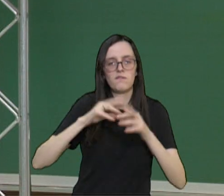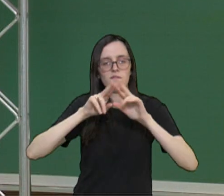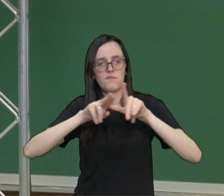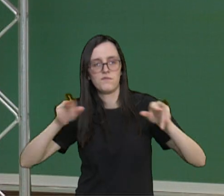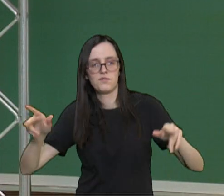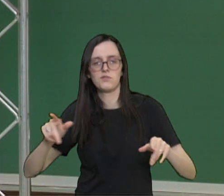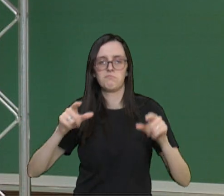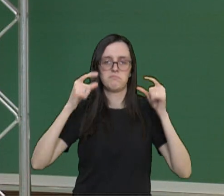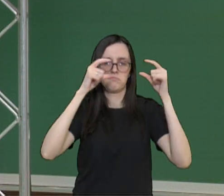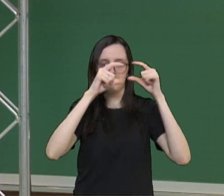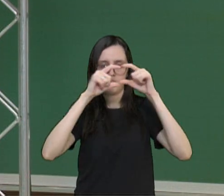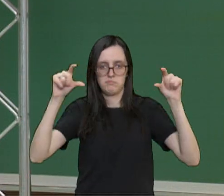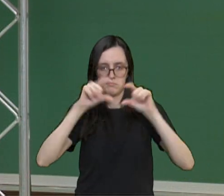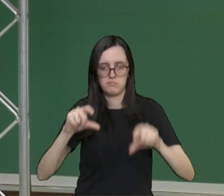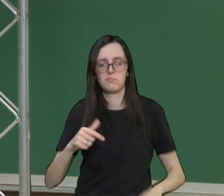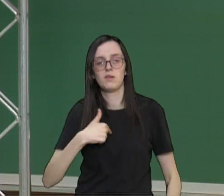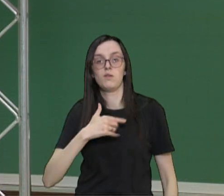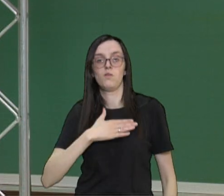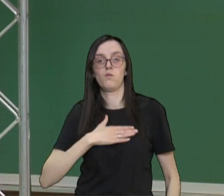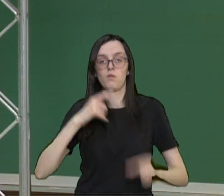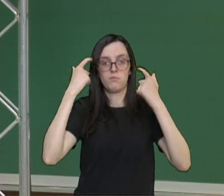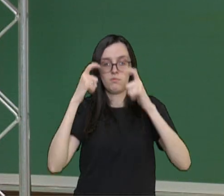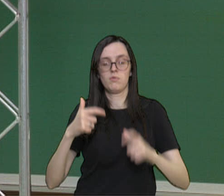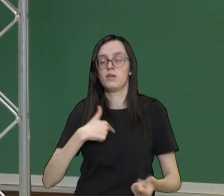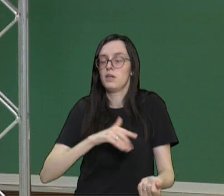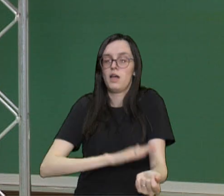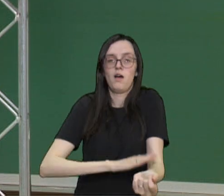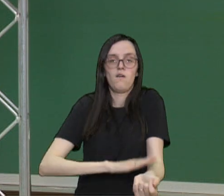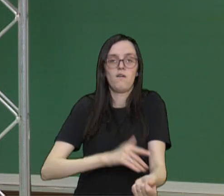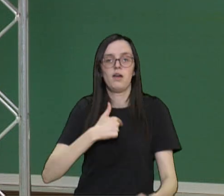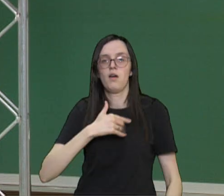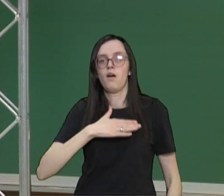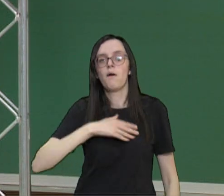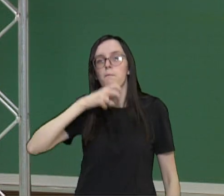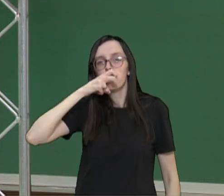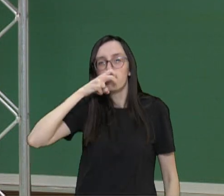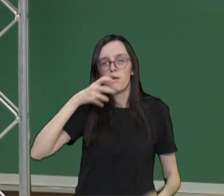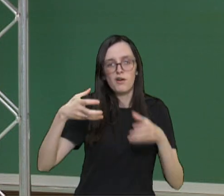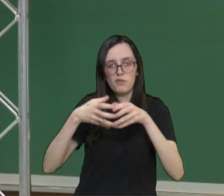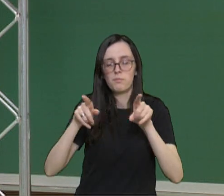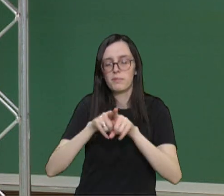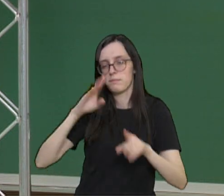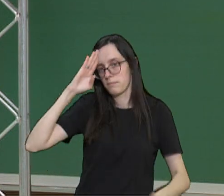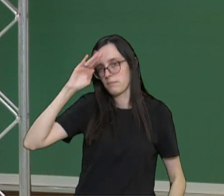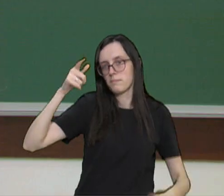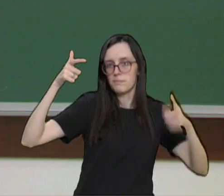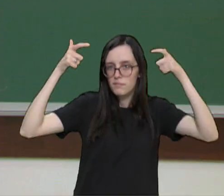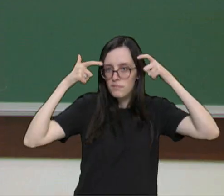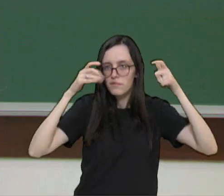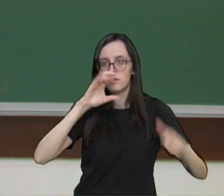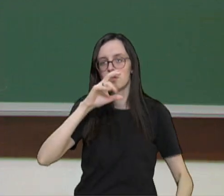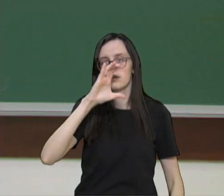Eu aprendi a ler através da revista em quadrinho. Eu era viciado em Turma da Mônica, Chico Bento principalmente.